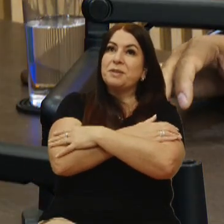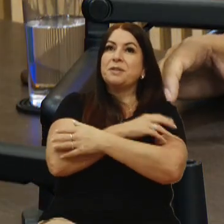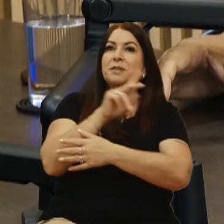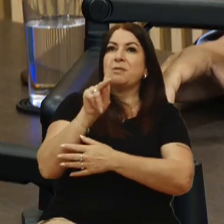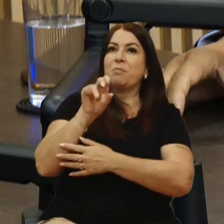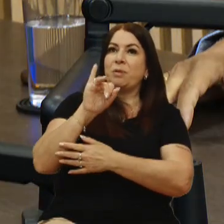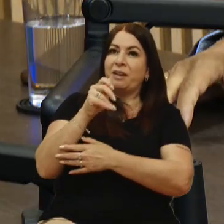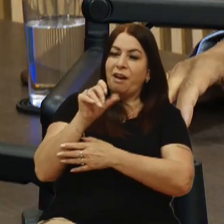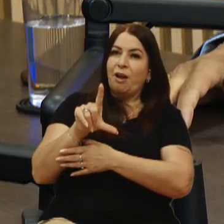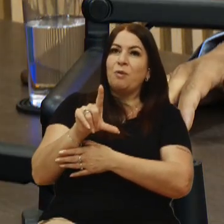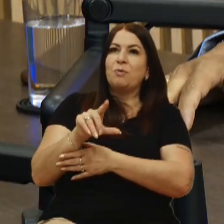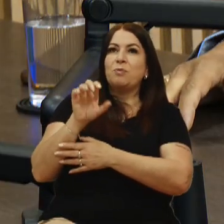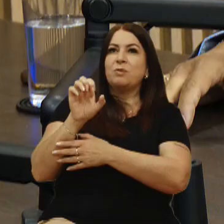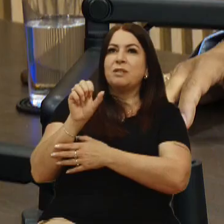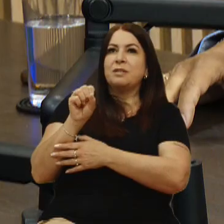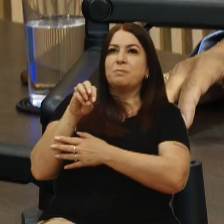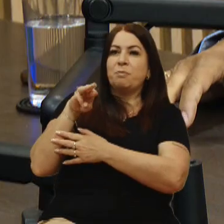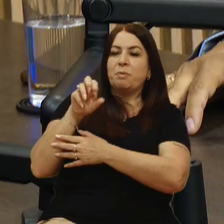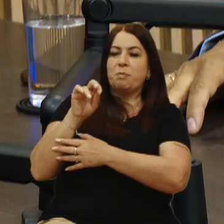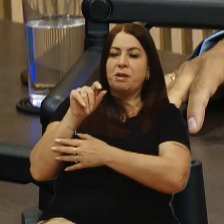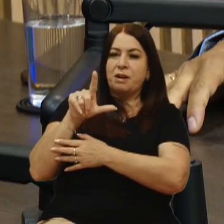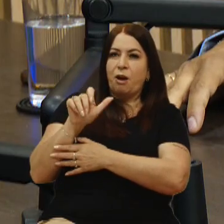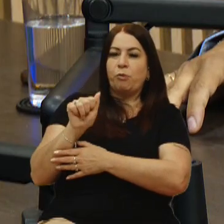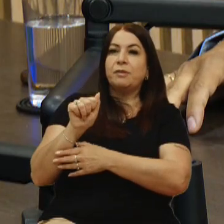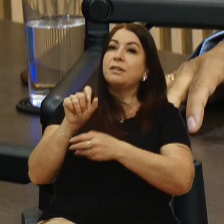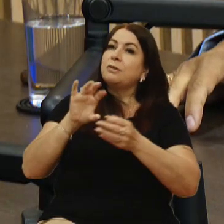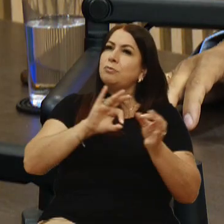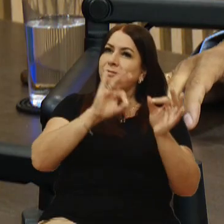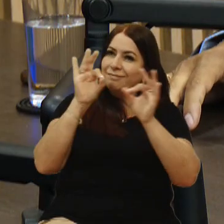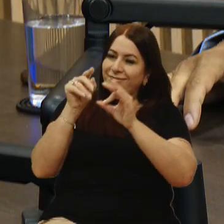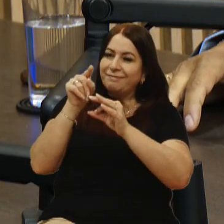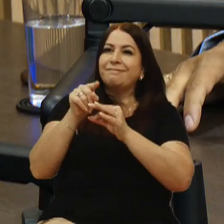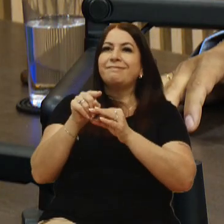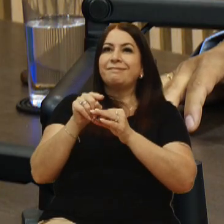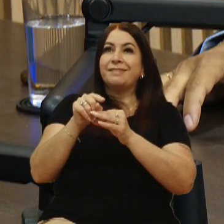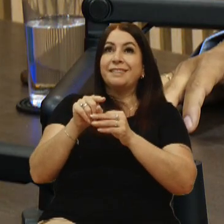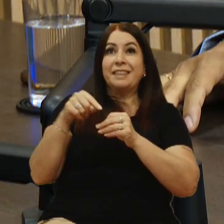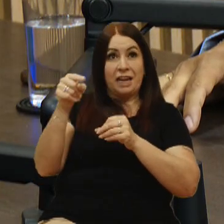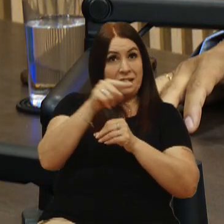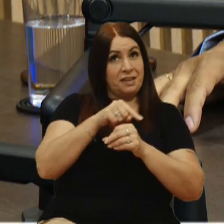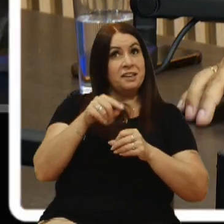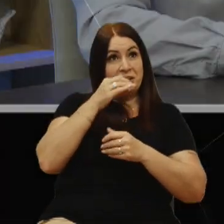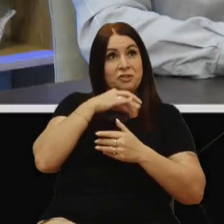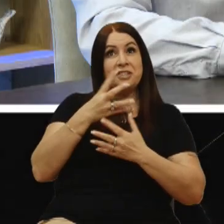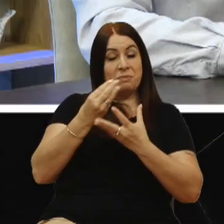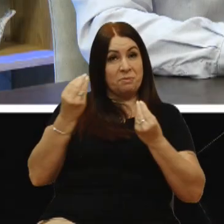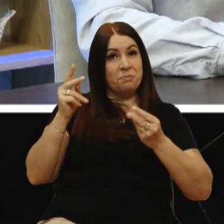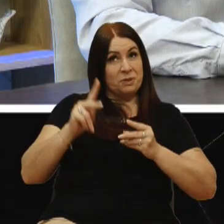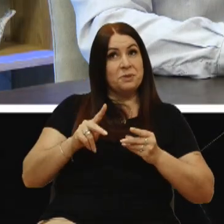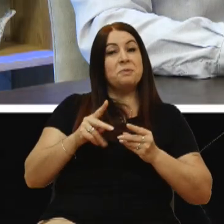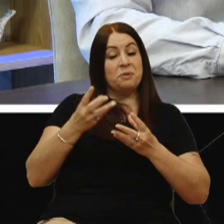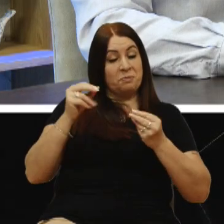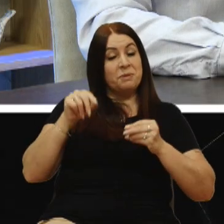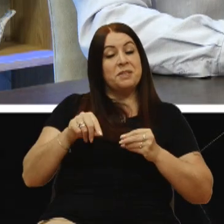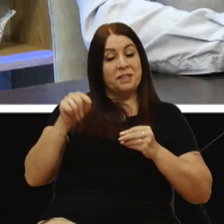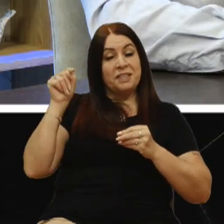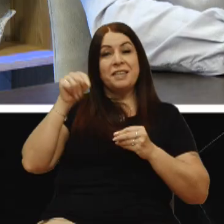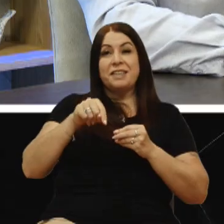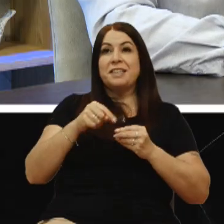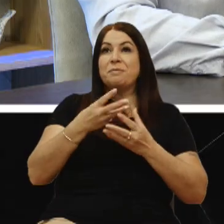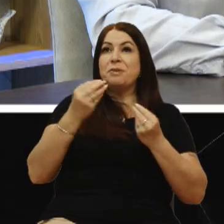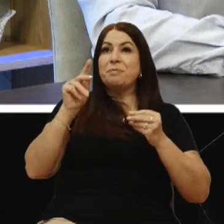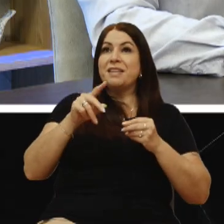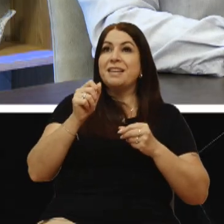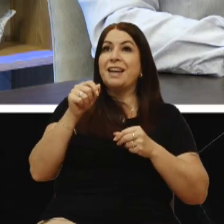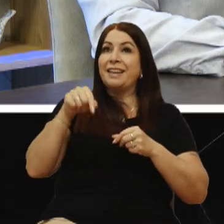da Serra, de Esmeralda, né, que com certeza vão estar assistindo, então... E tem uma legião aqui em Caxias do Sul, né, vereador? Muita gente de lá, que tem mais gente